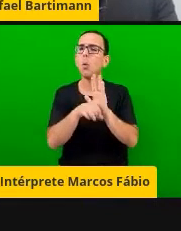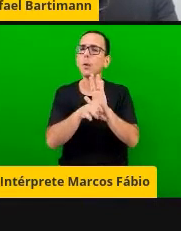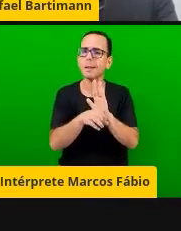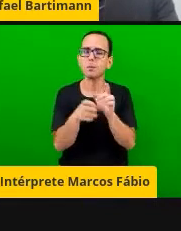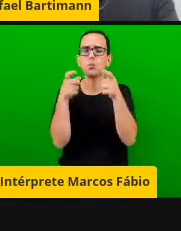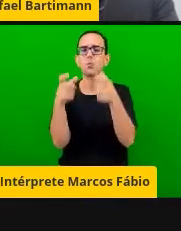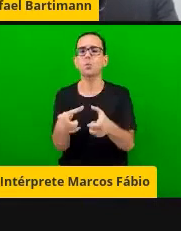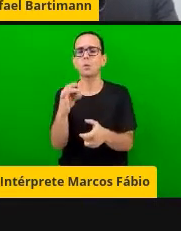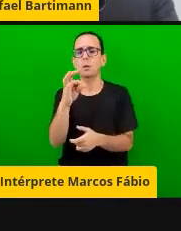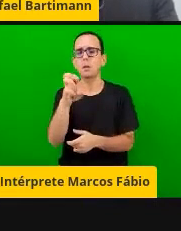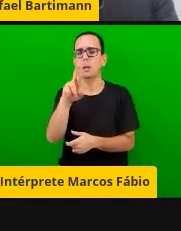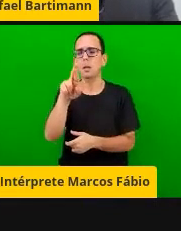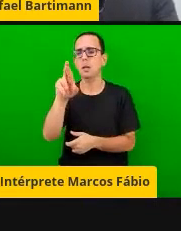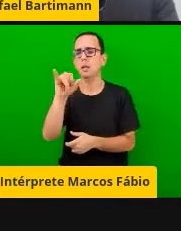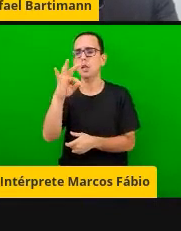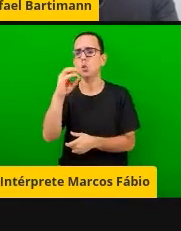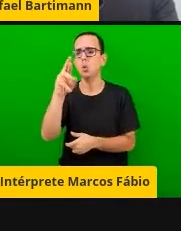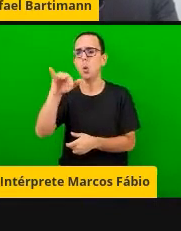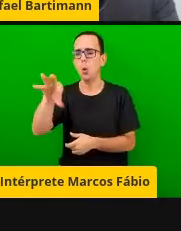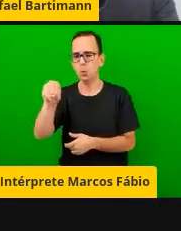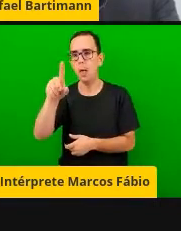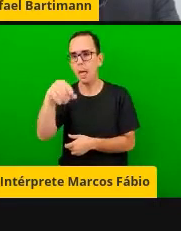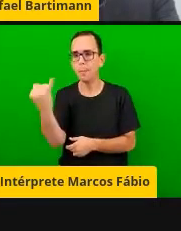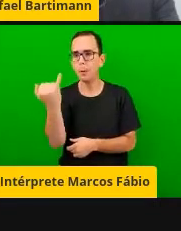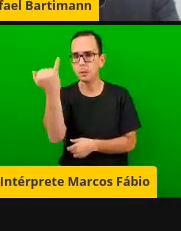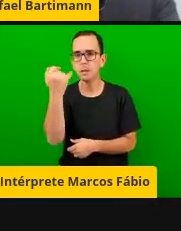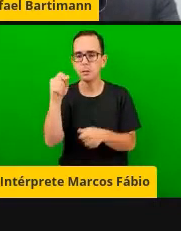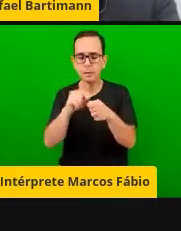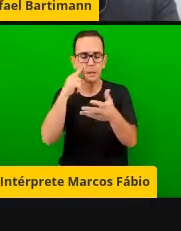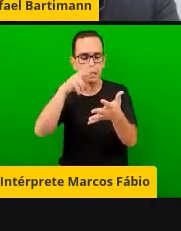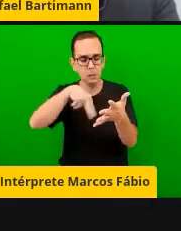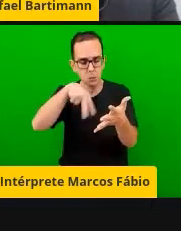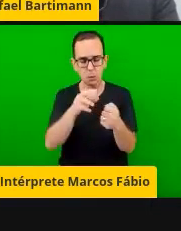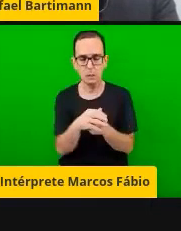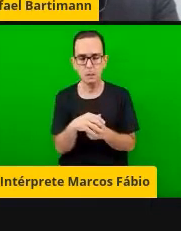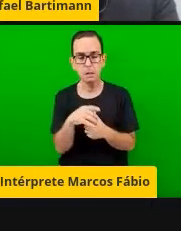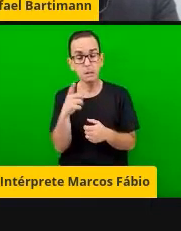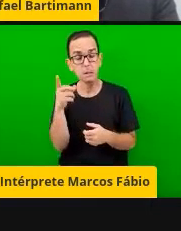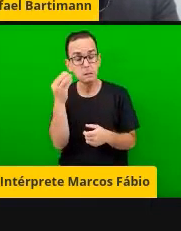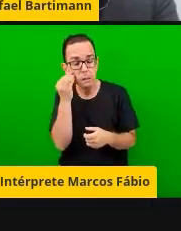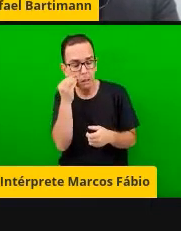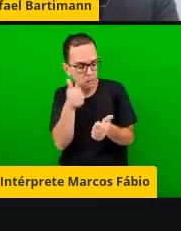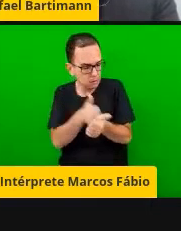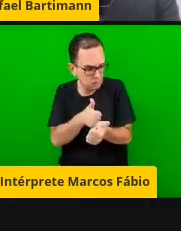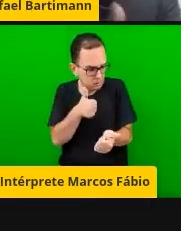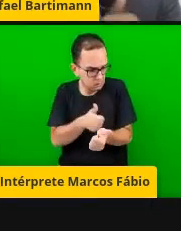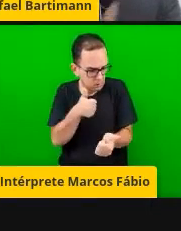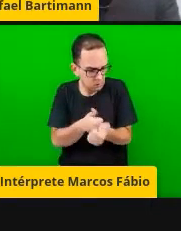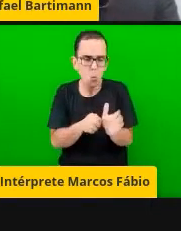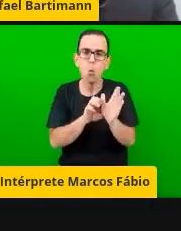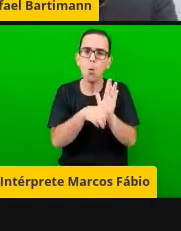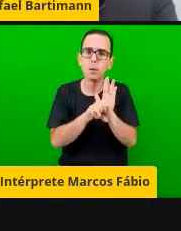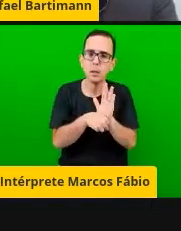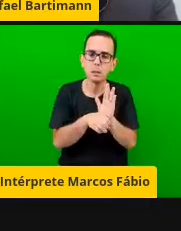no referencial, por isso, como a Ana falou, é importante fazer a leitura. Tente fazer uma reflexão sobre a abordagem do conceito de